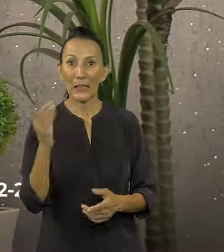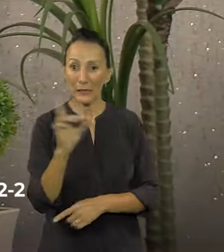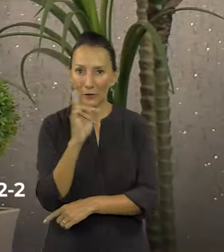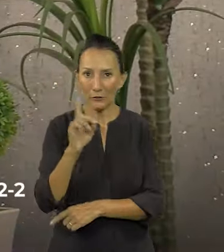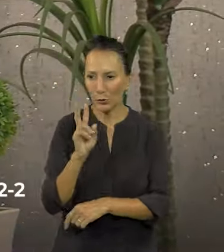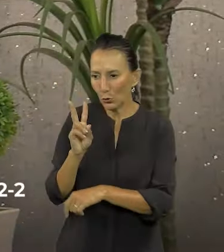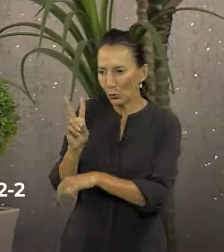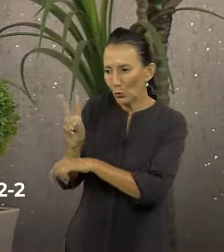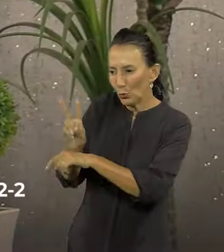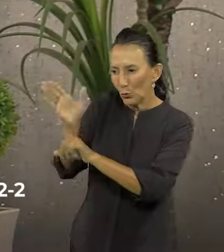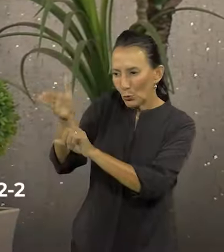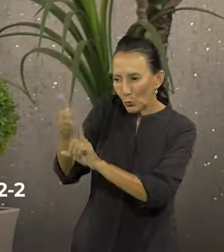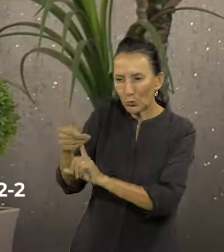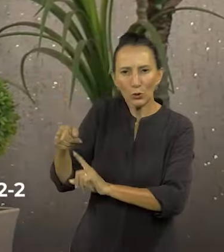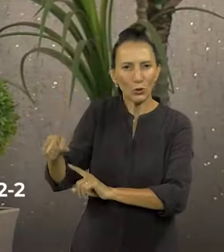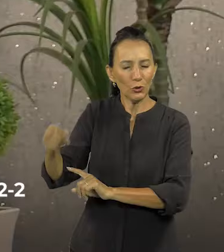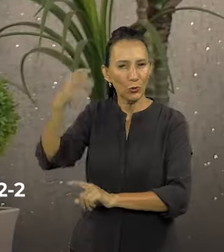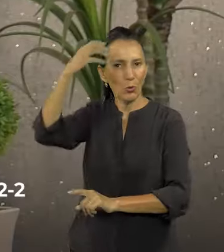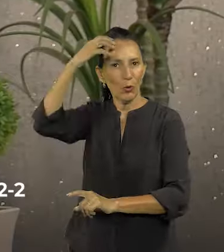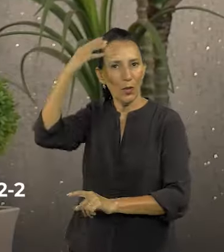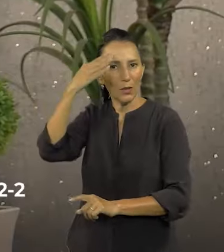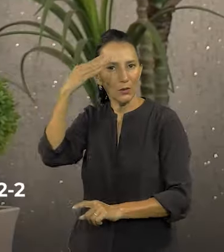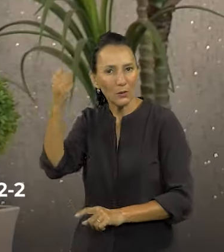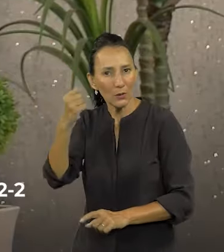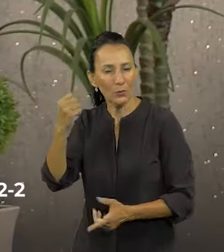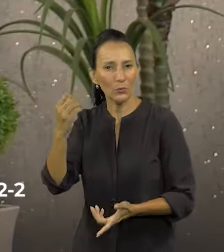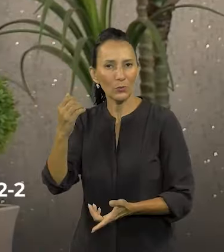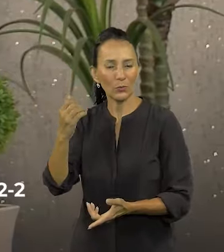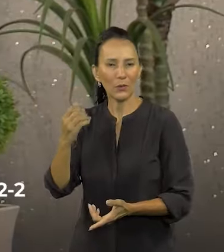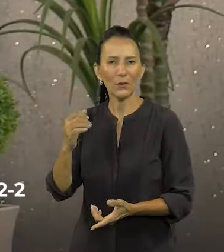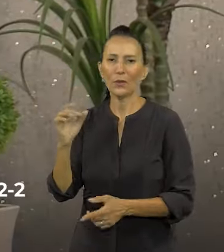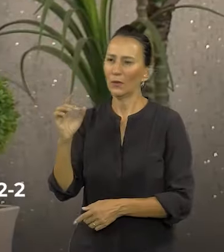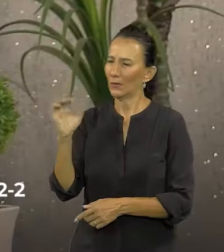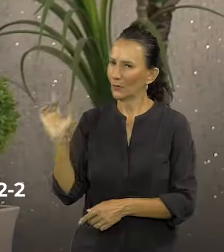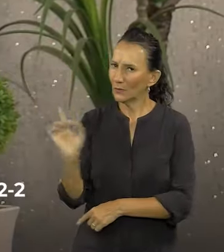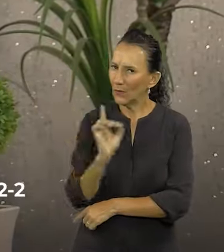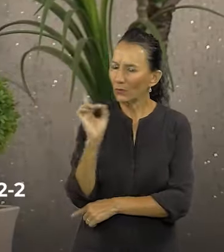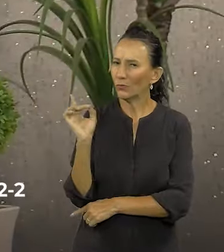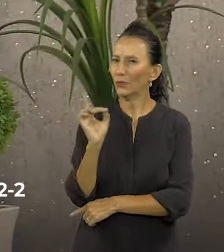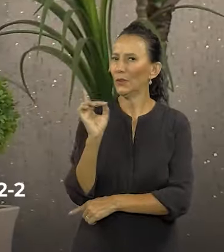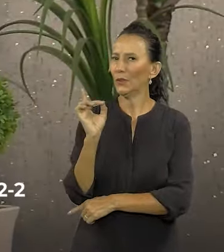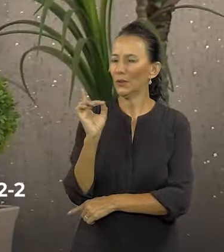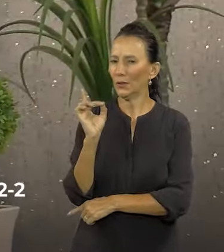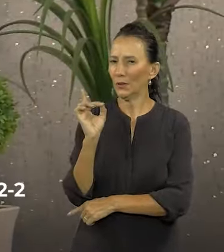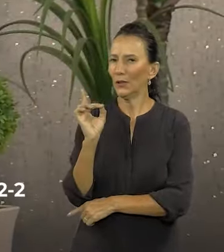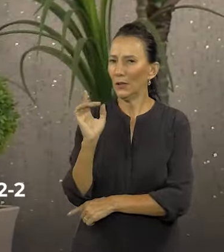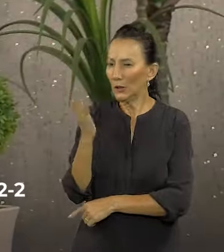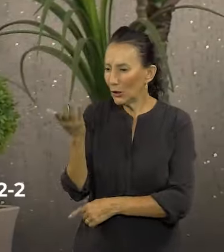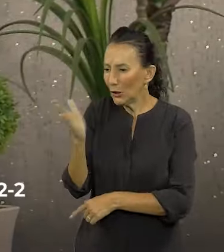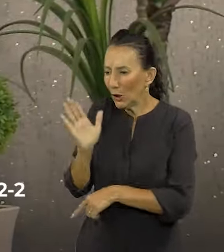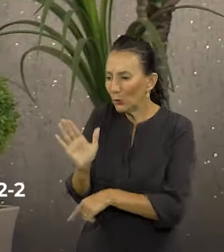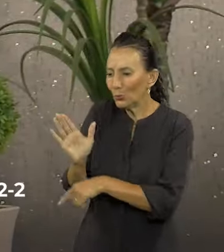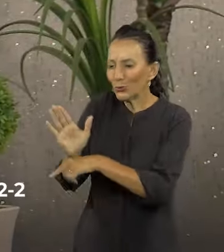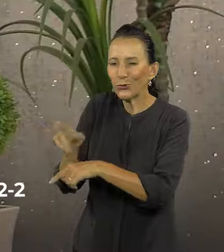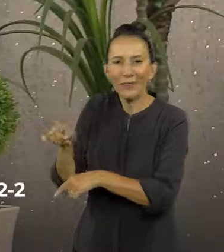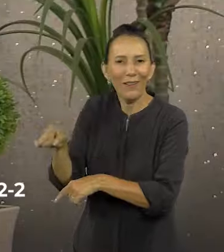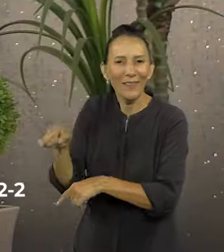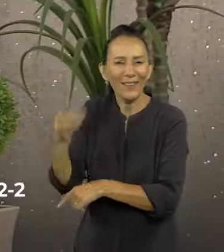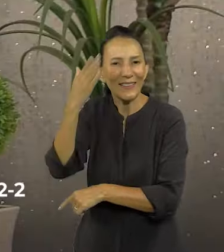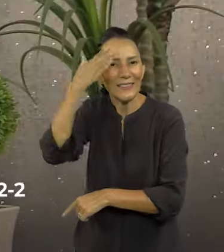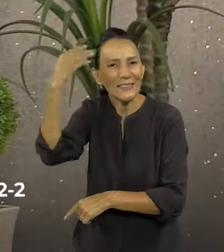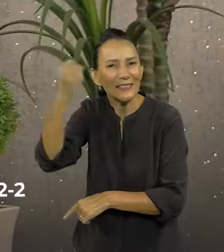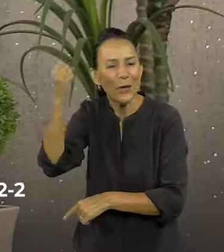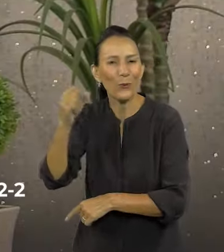Saul Davi queria fortalecer a a O Reinado de Saul seu sogro Ele